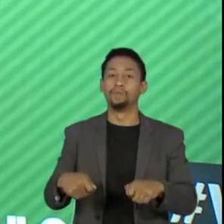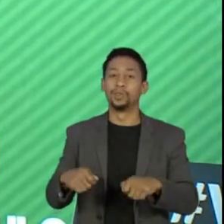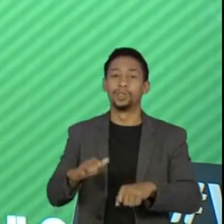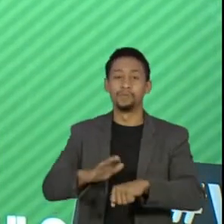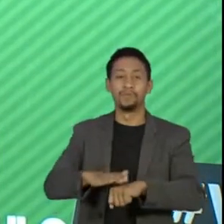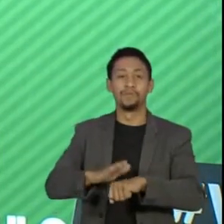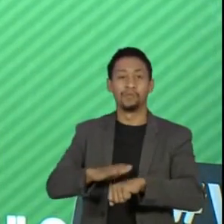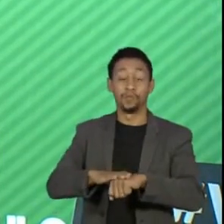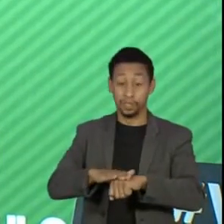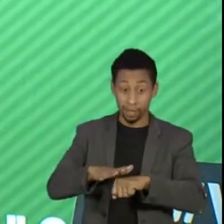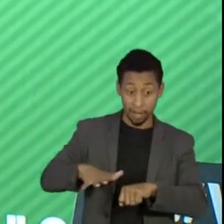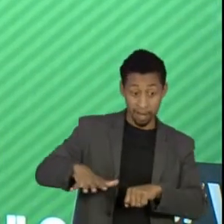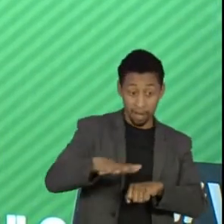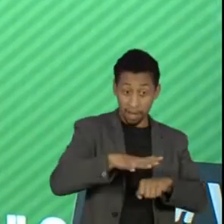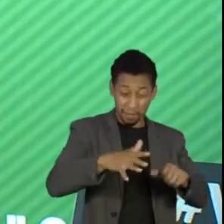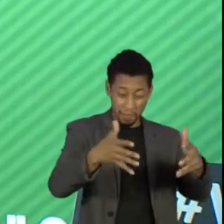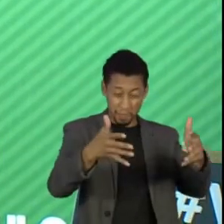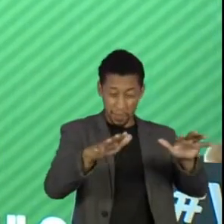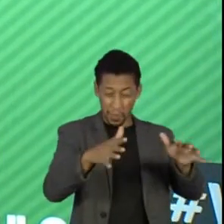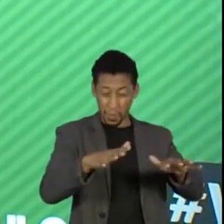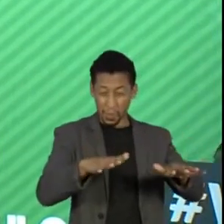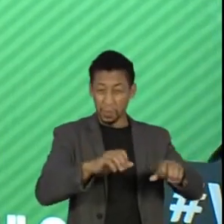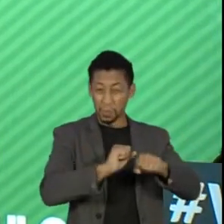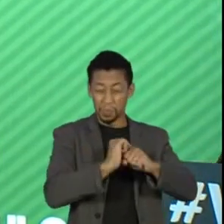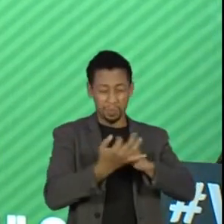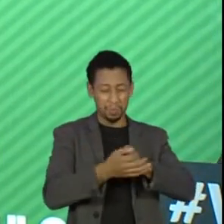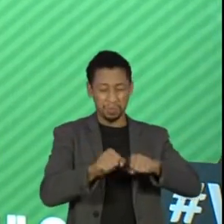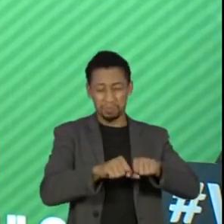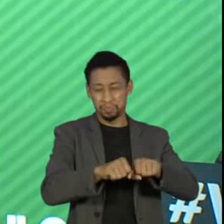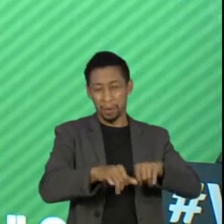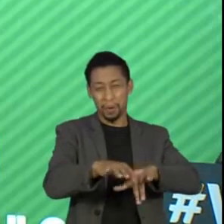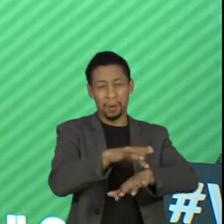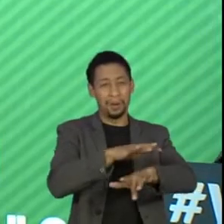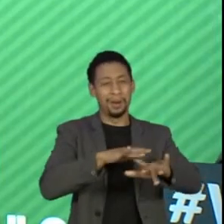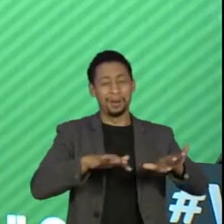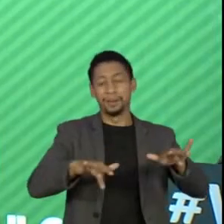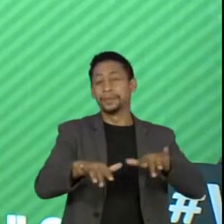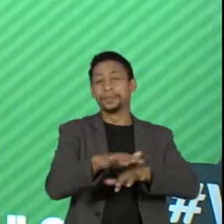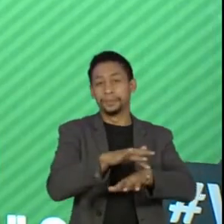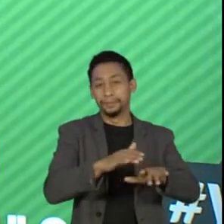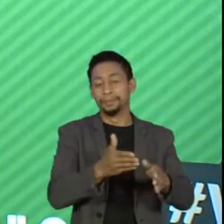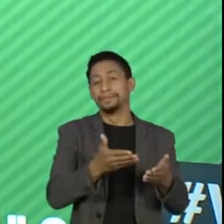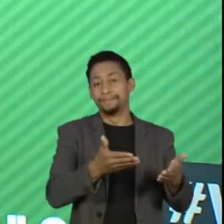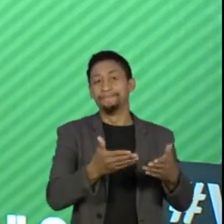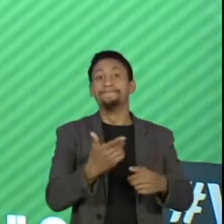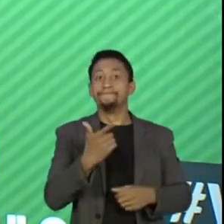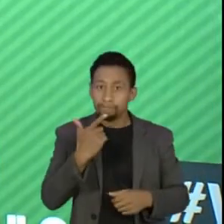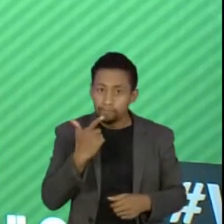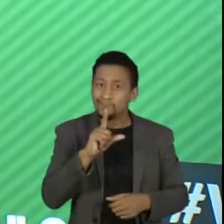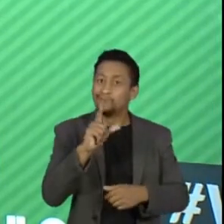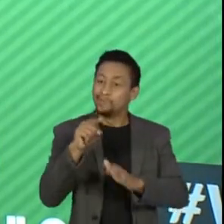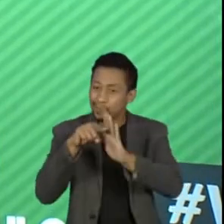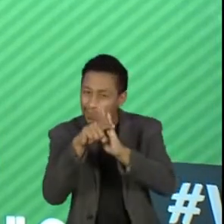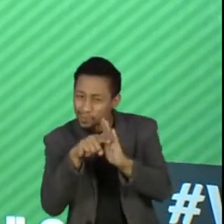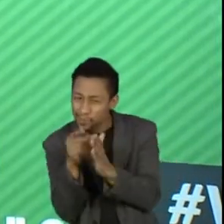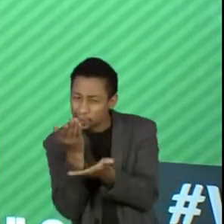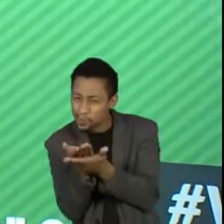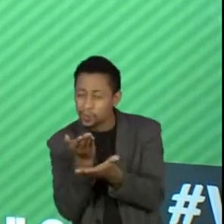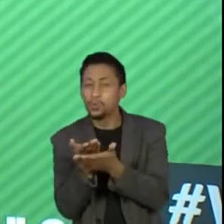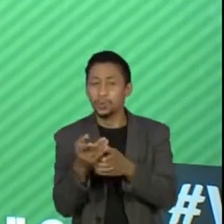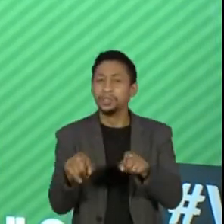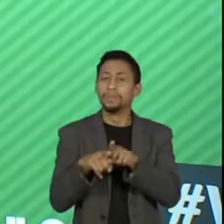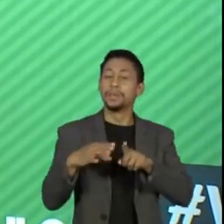situação dramática, que era a pandemia, poder iniciar este estudo e atender os